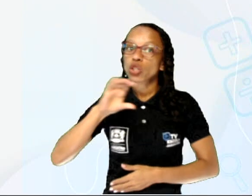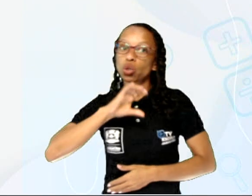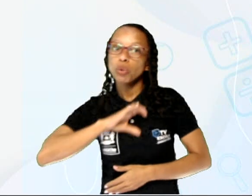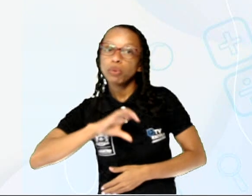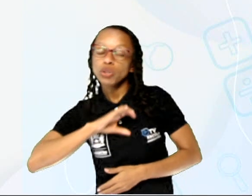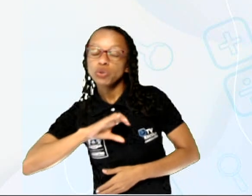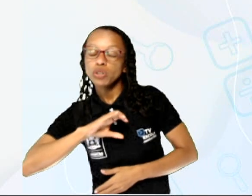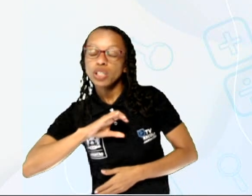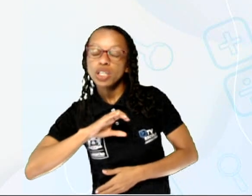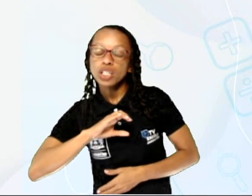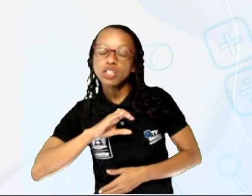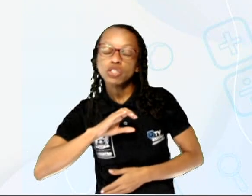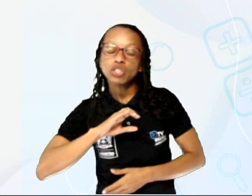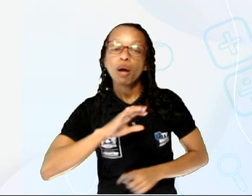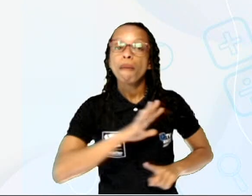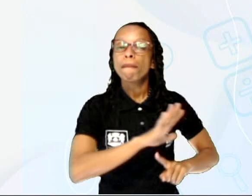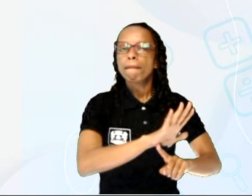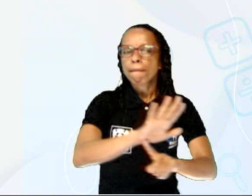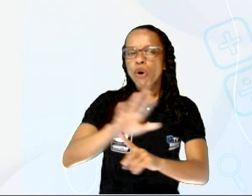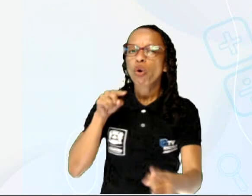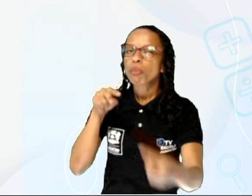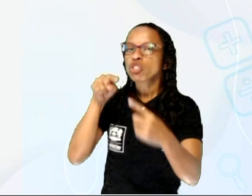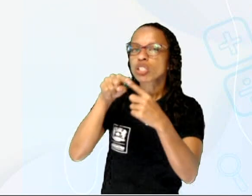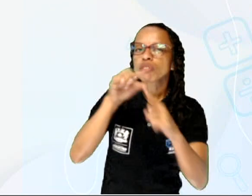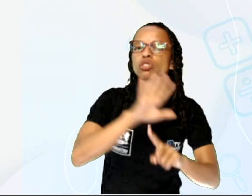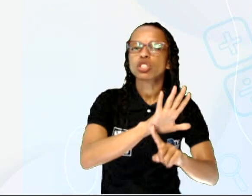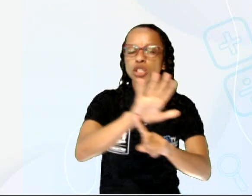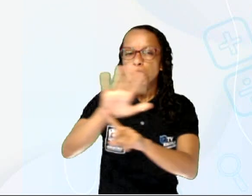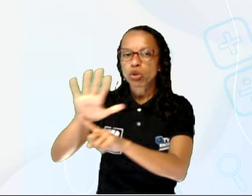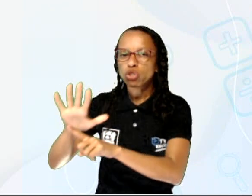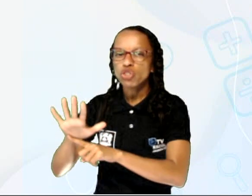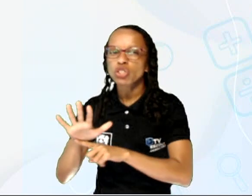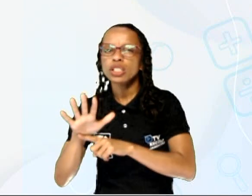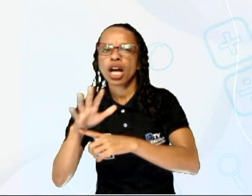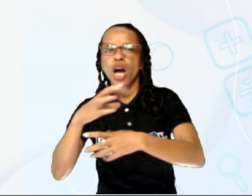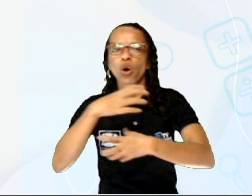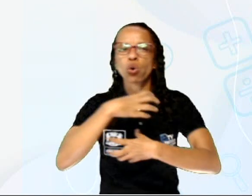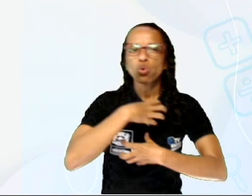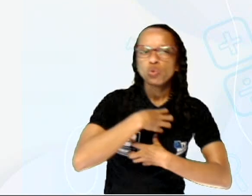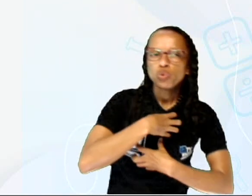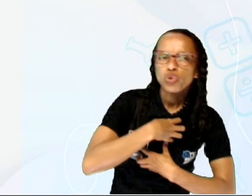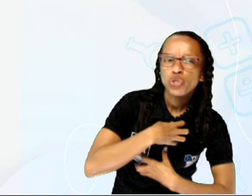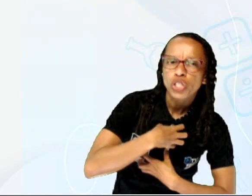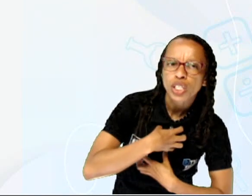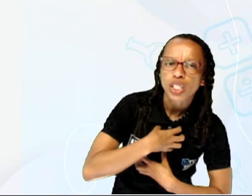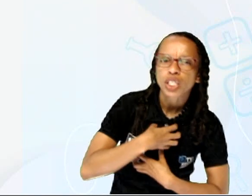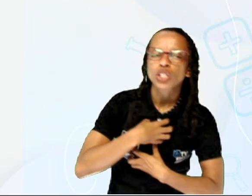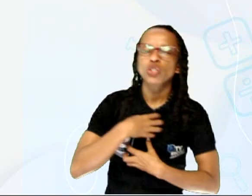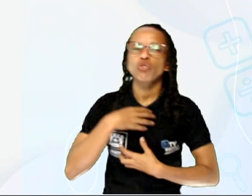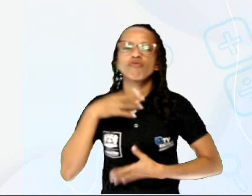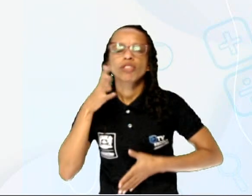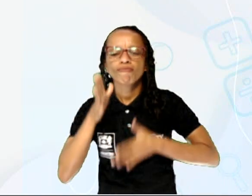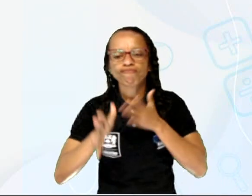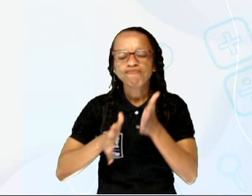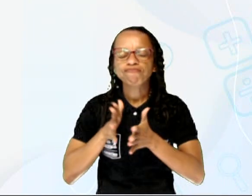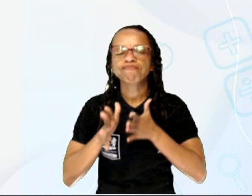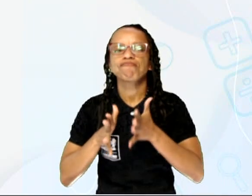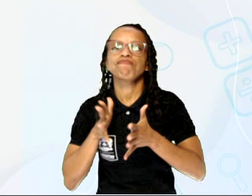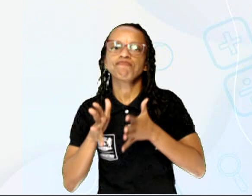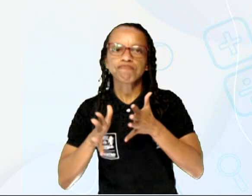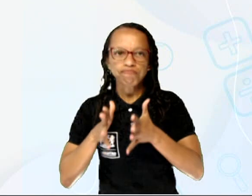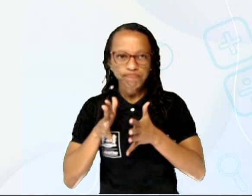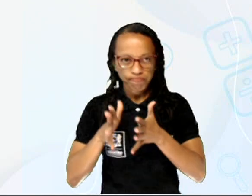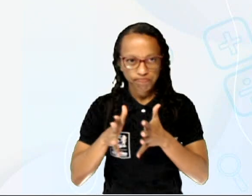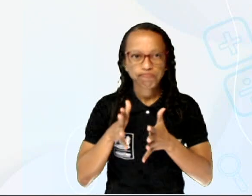para indicar a nasalização. Atualmente, somente nos ditongos em, on